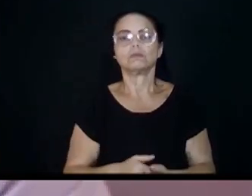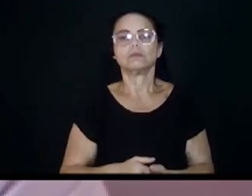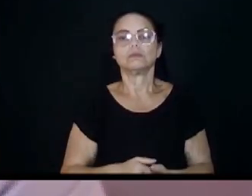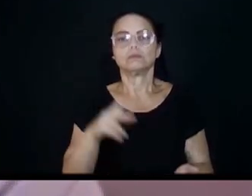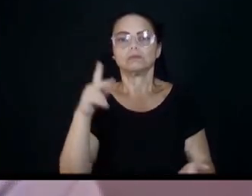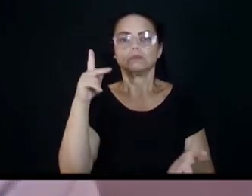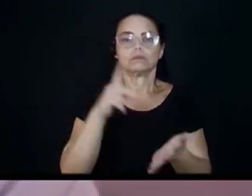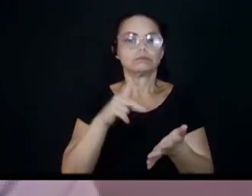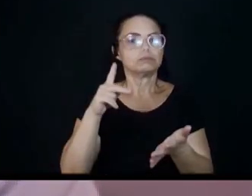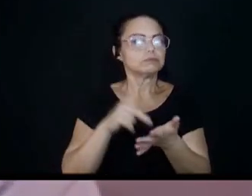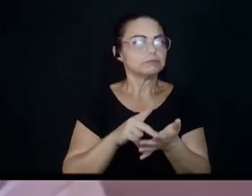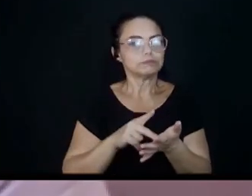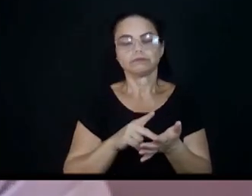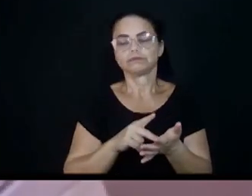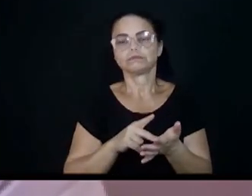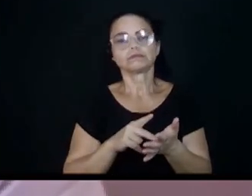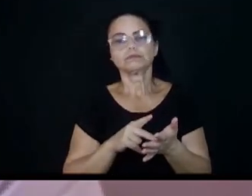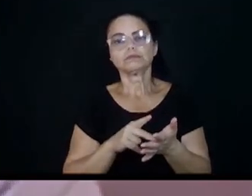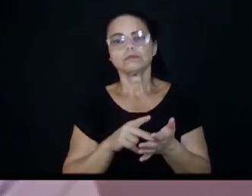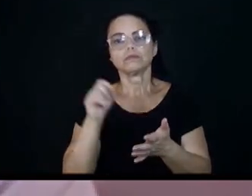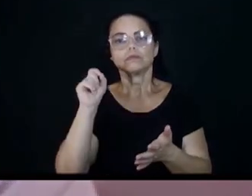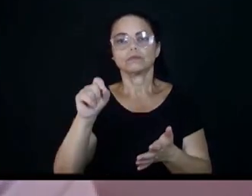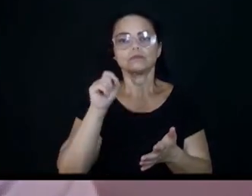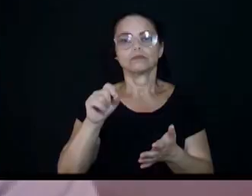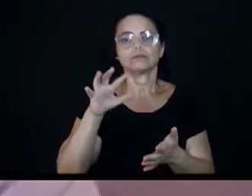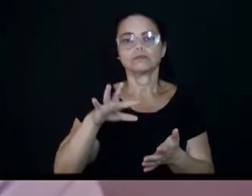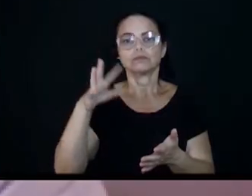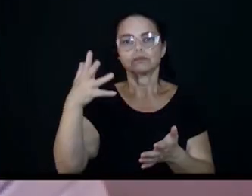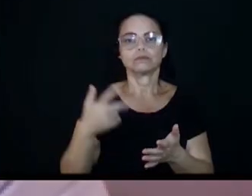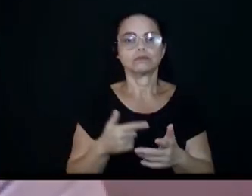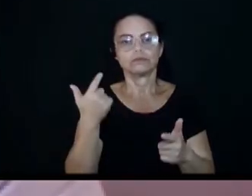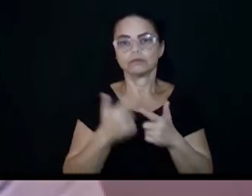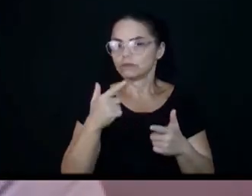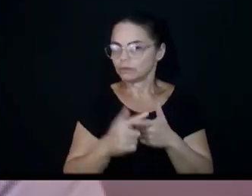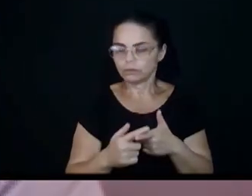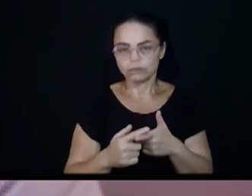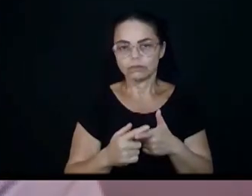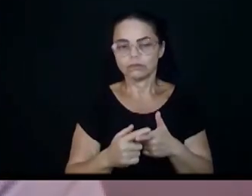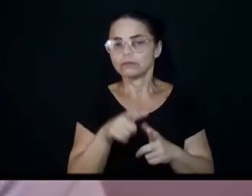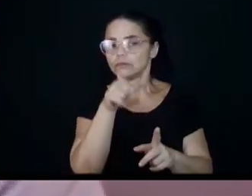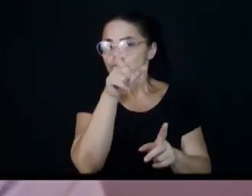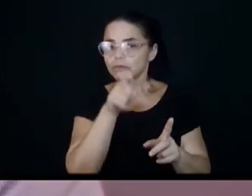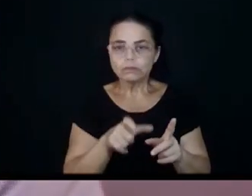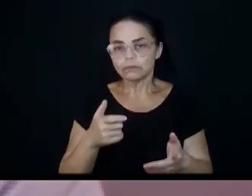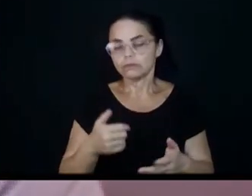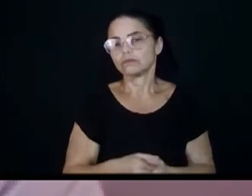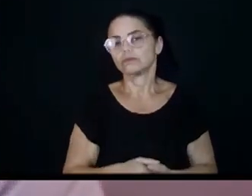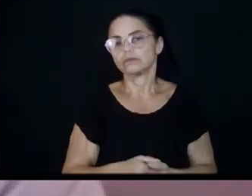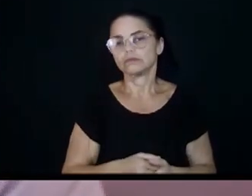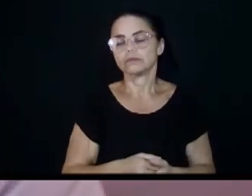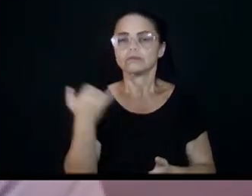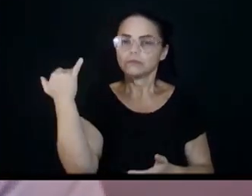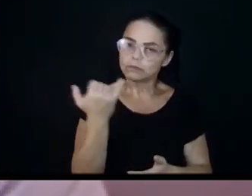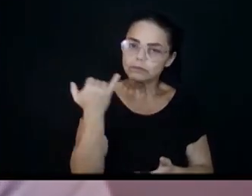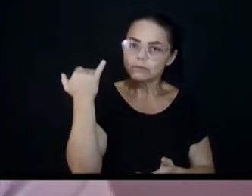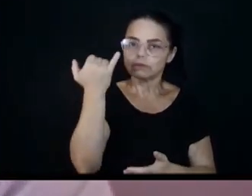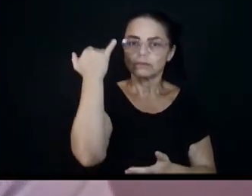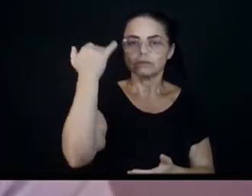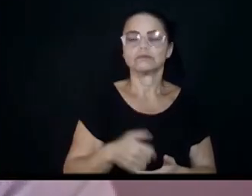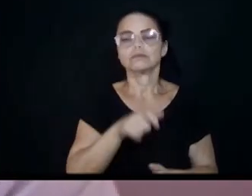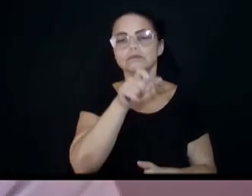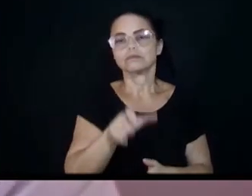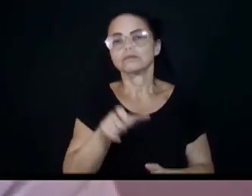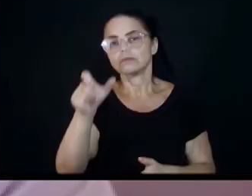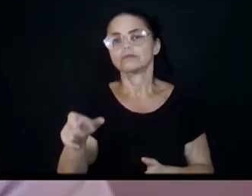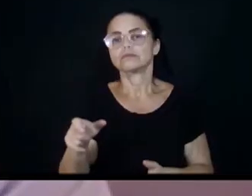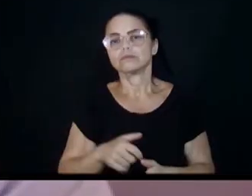o que aconteceu com o paciente, por que ele está desse jeito. E é muito importante que essas pessoas próximas ao